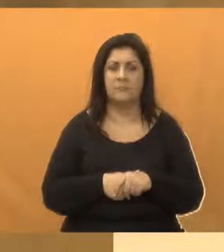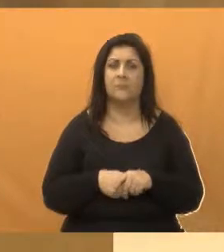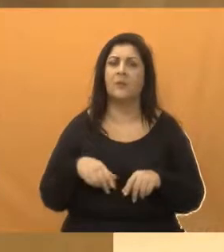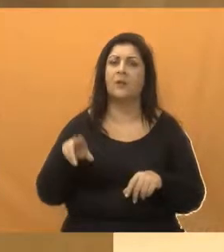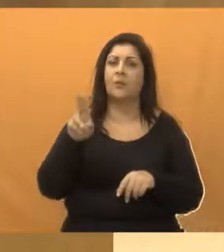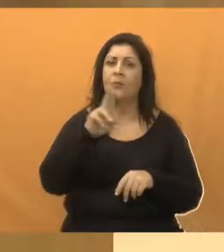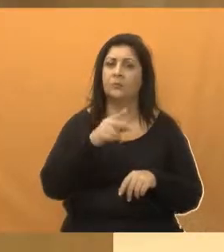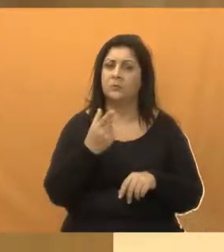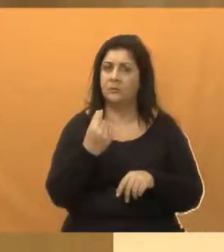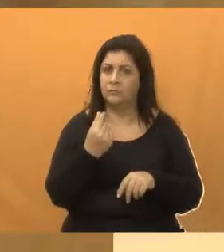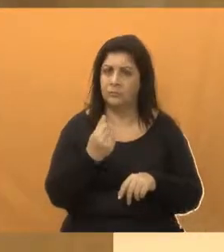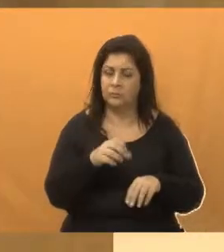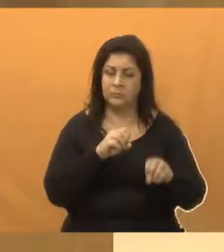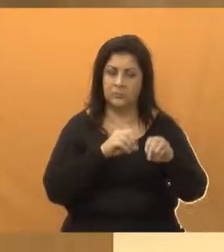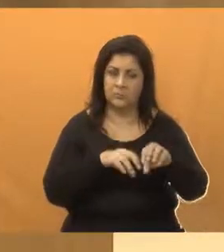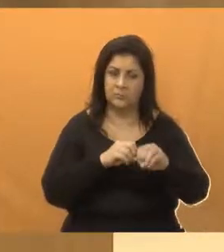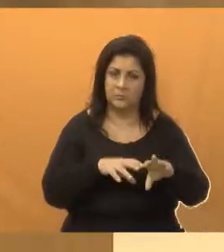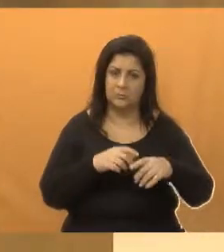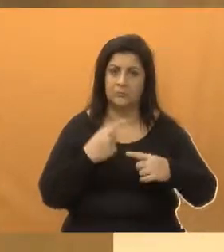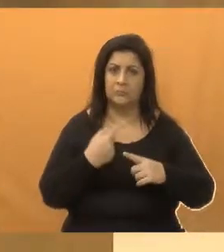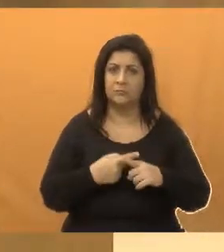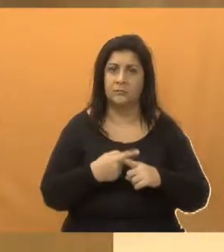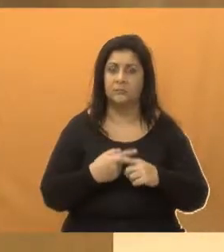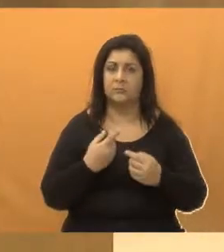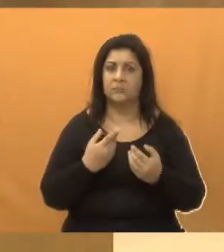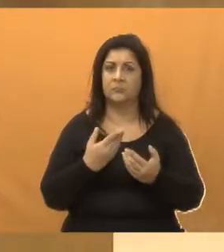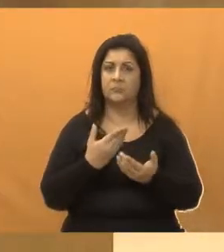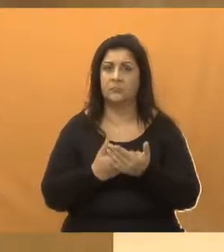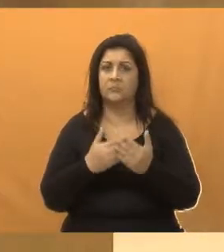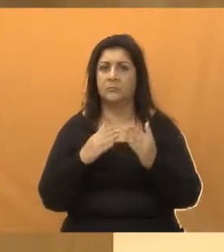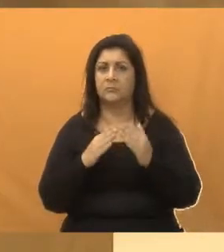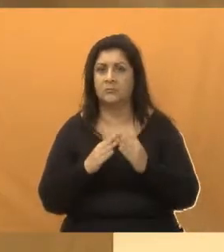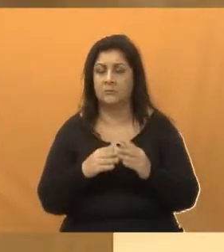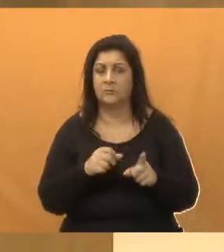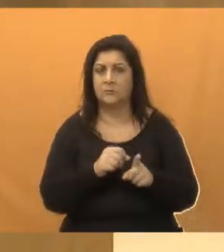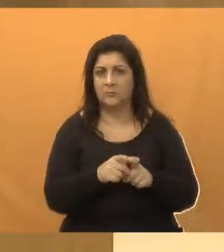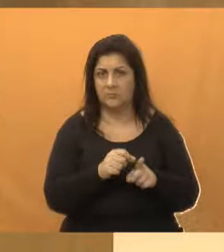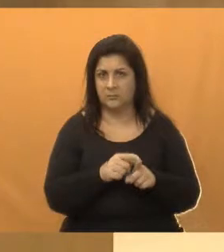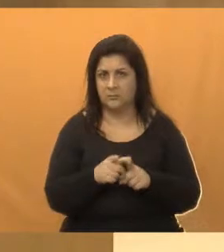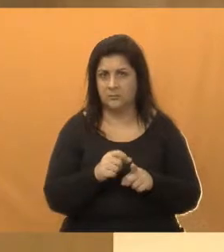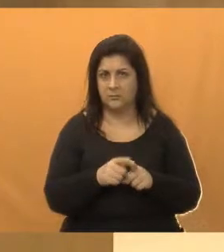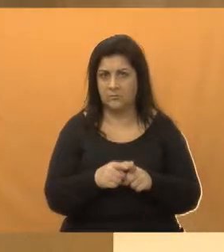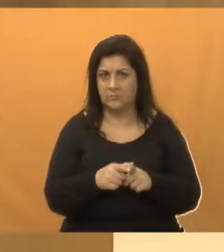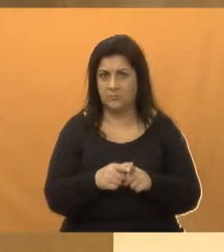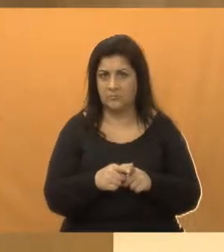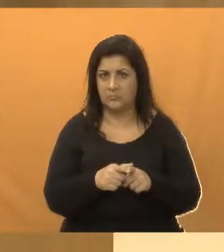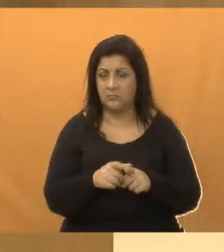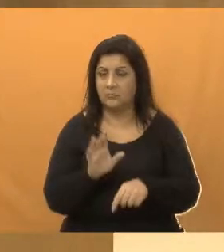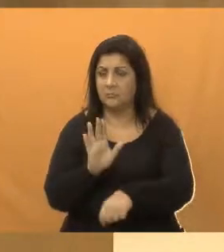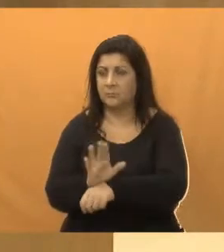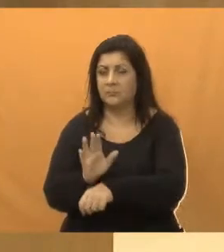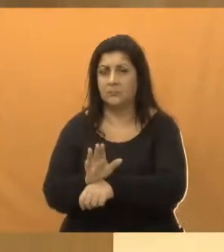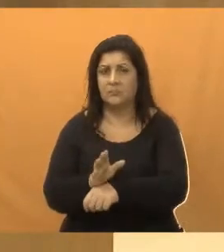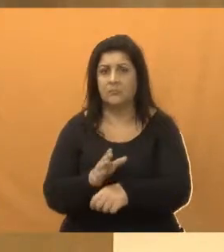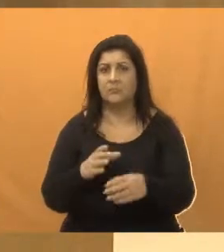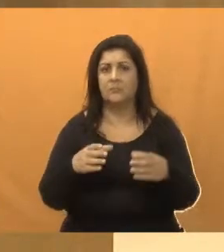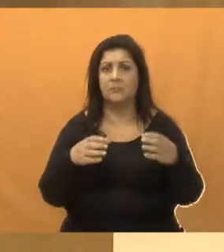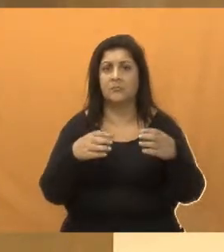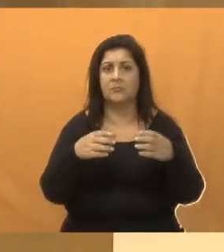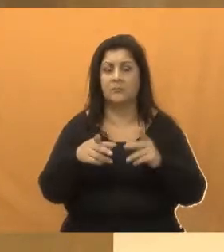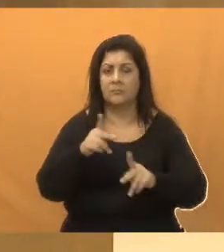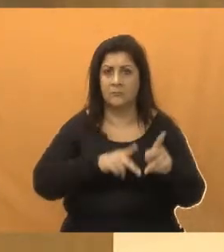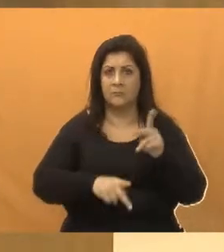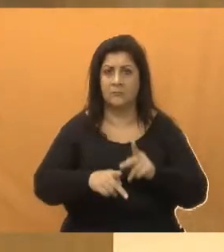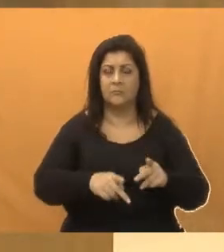educação, porque essas escolas foram alugadas para atender os munícipes dos bairros, das